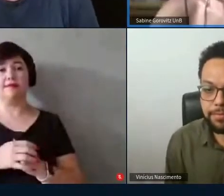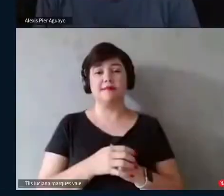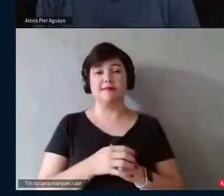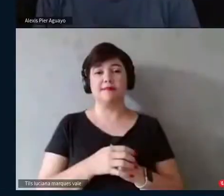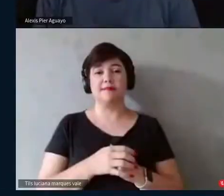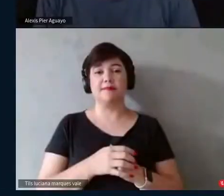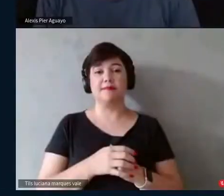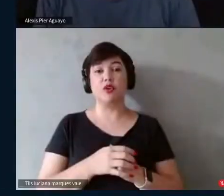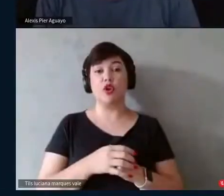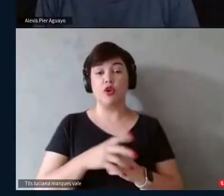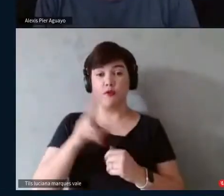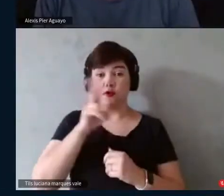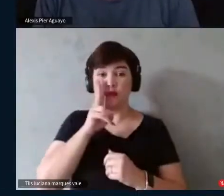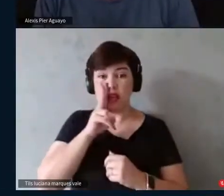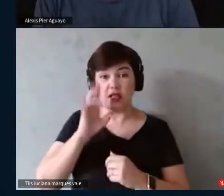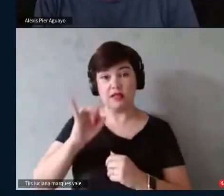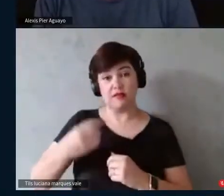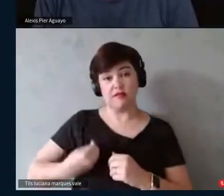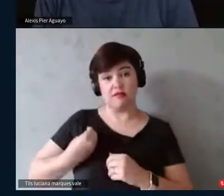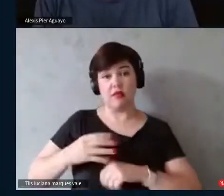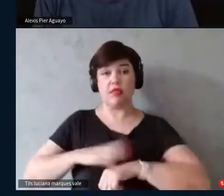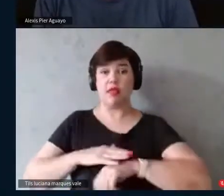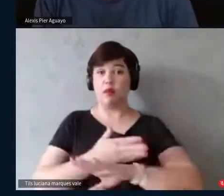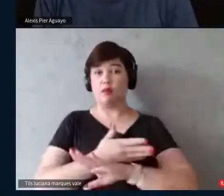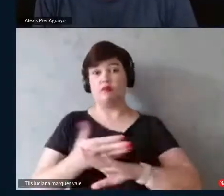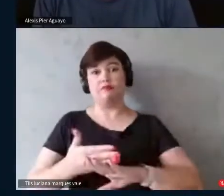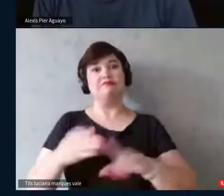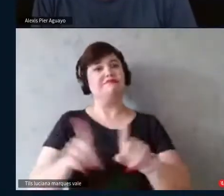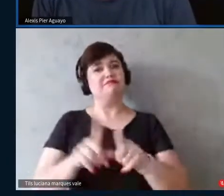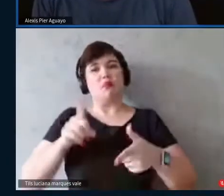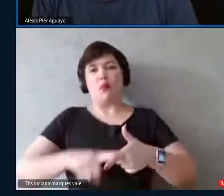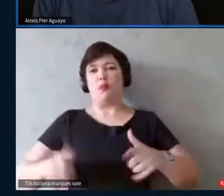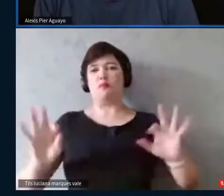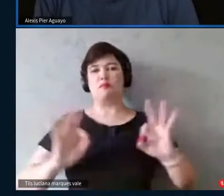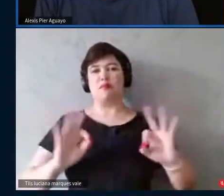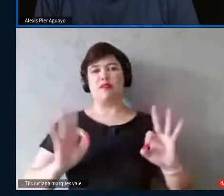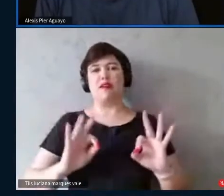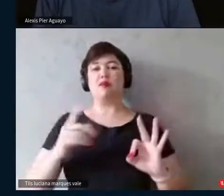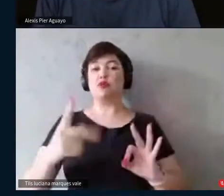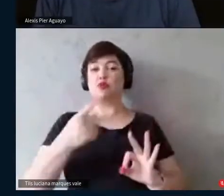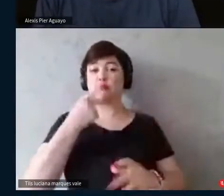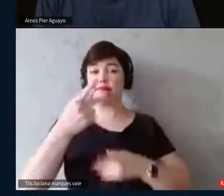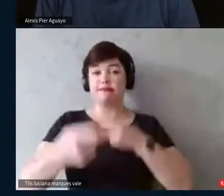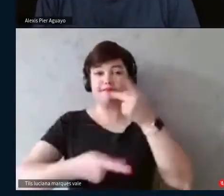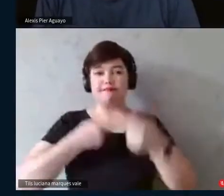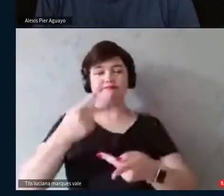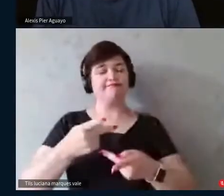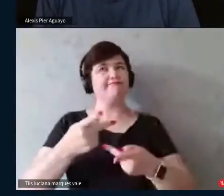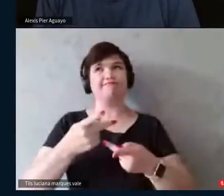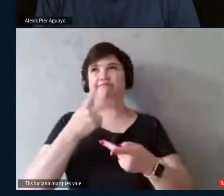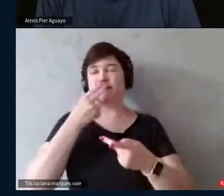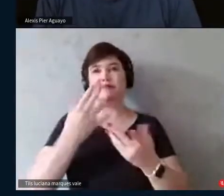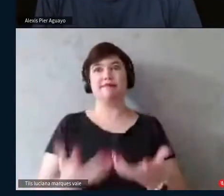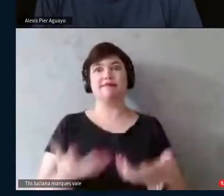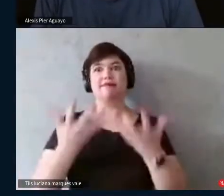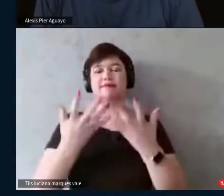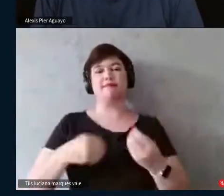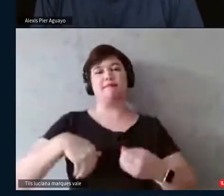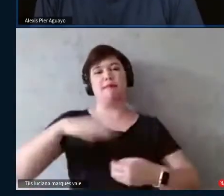quiser se extrapolar um pouco mais de tempo, não tem problema nenhum. Suas considerações são muito ricas. Pode falar,